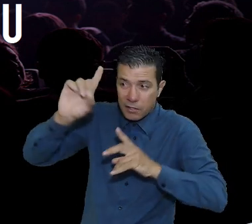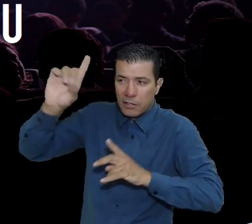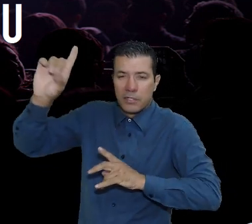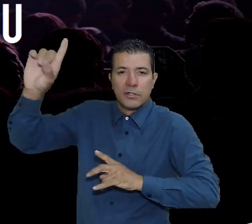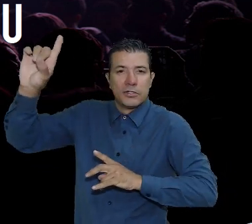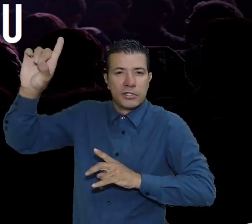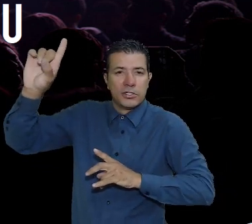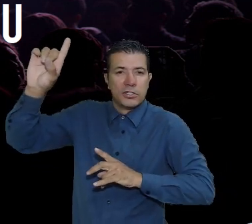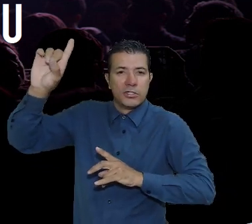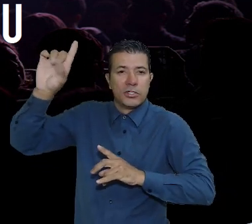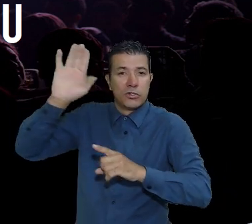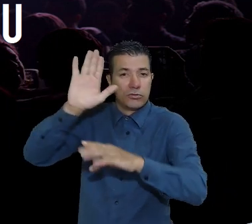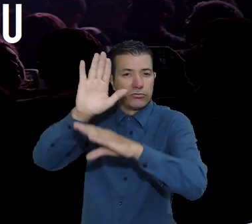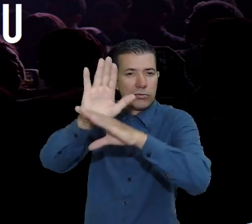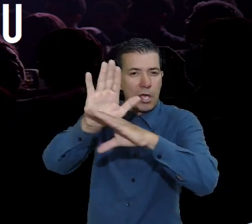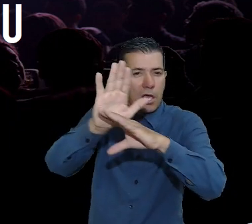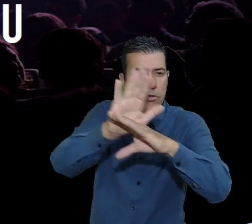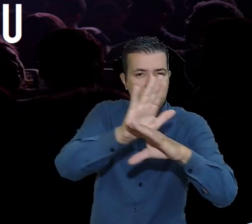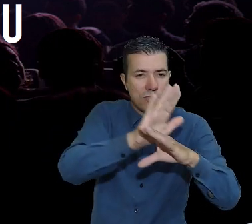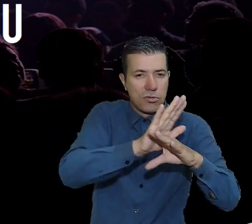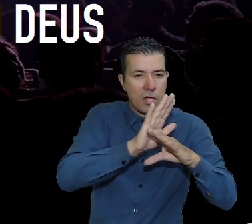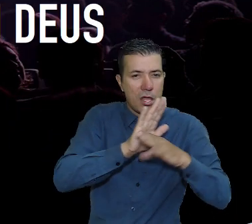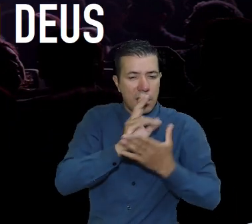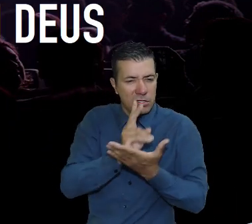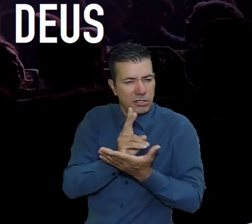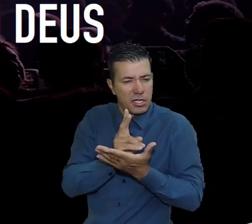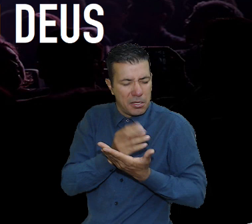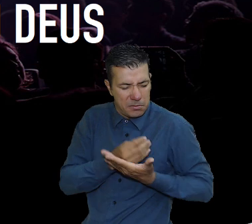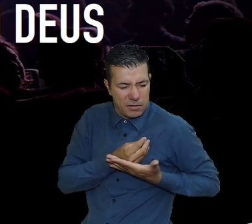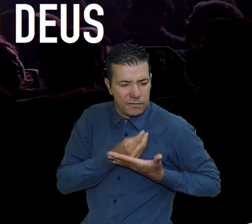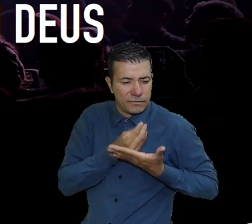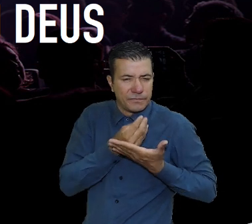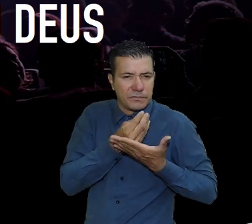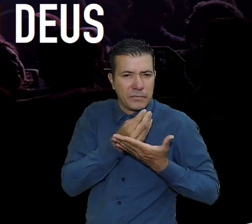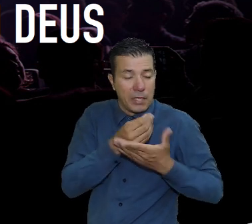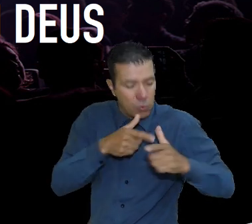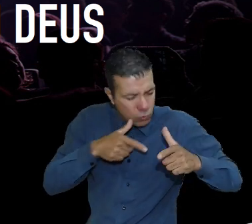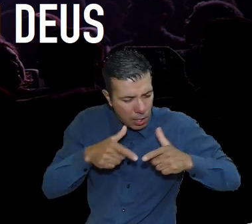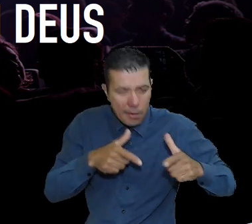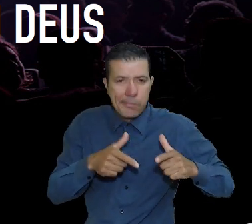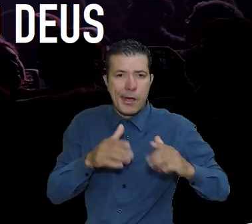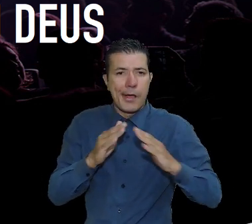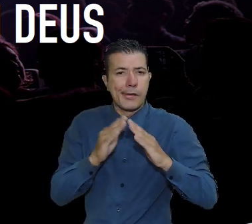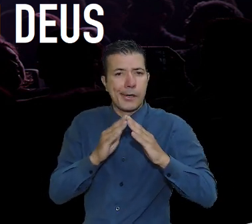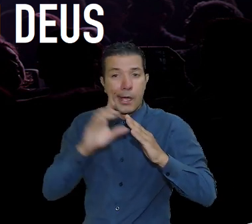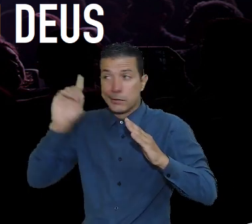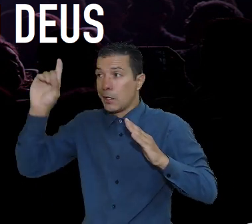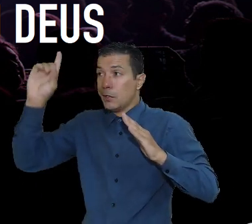temer, contigo eu estou. Não te